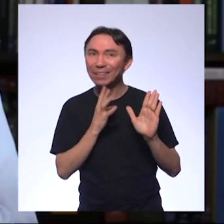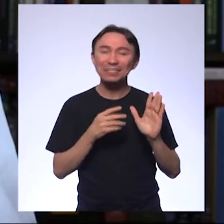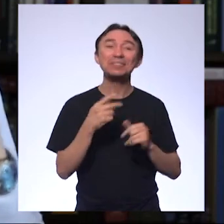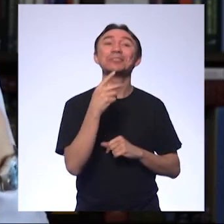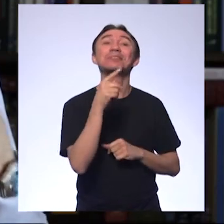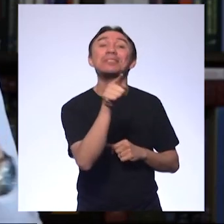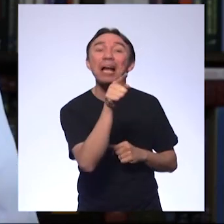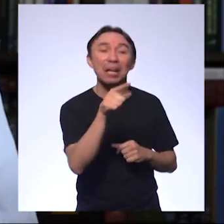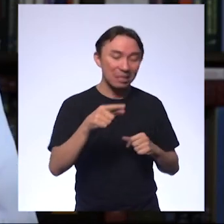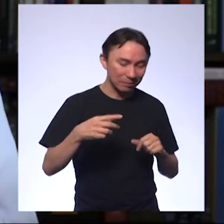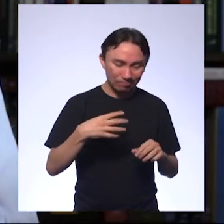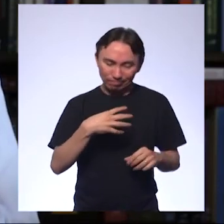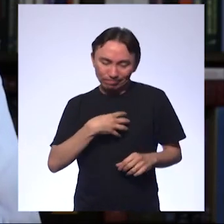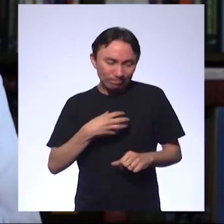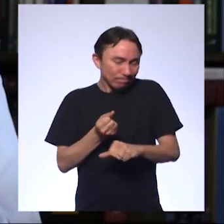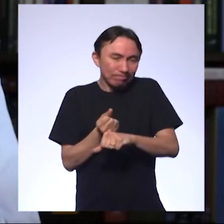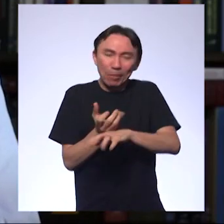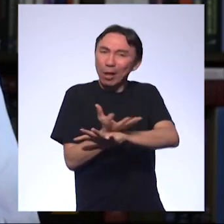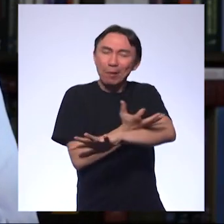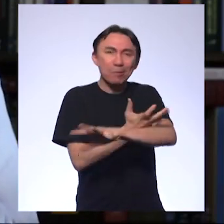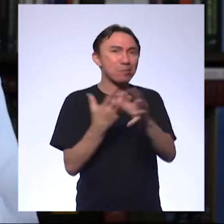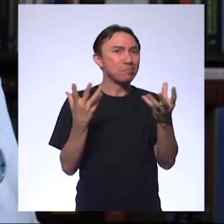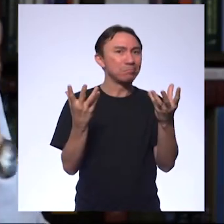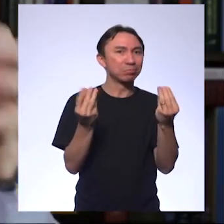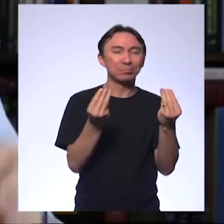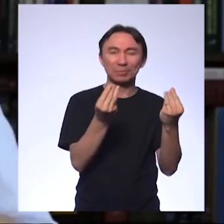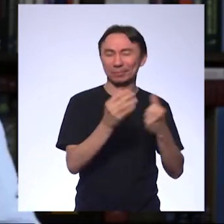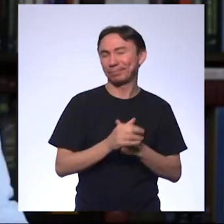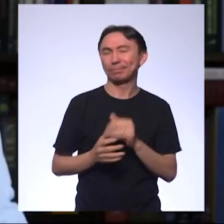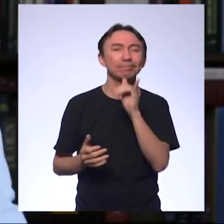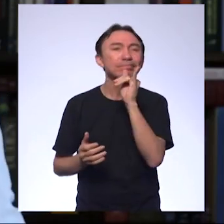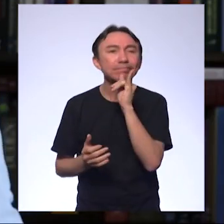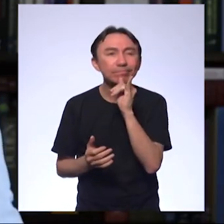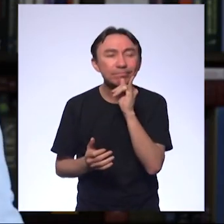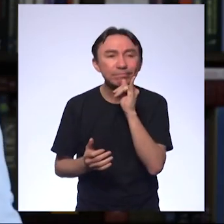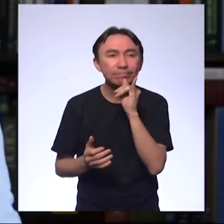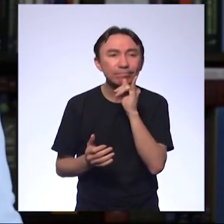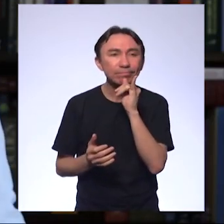e muitas revelações, né? Por exemplo, o